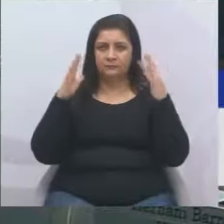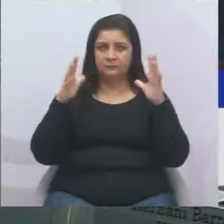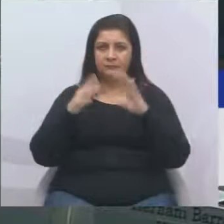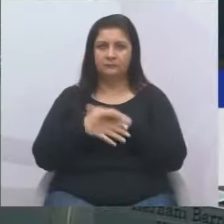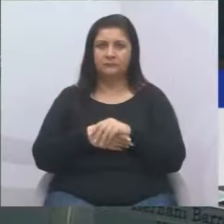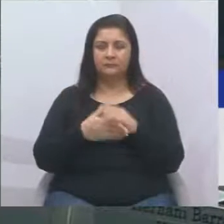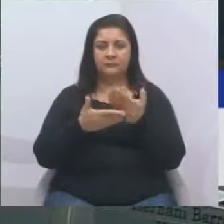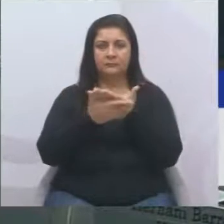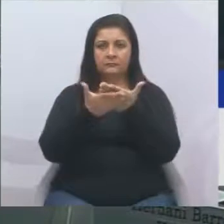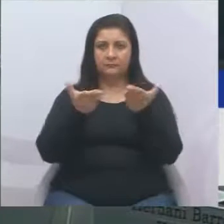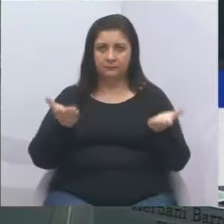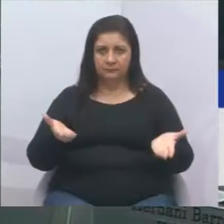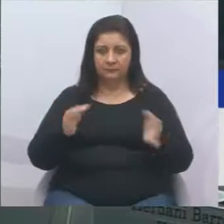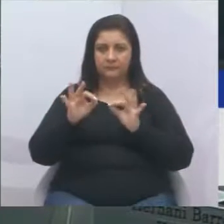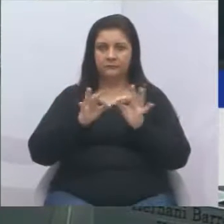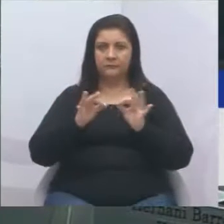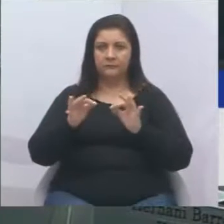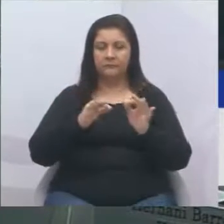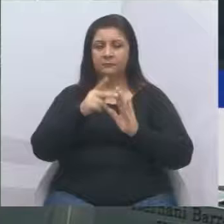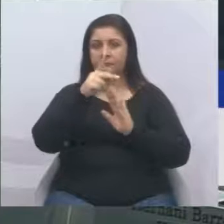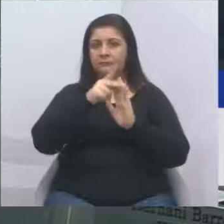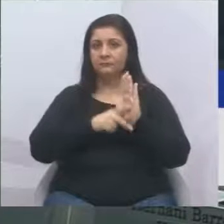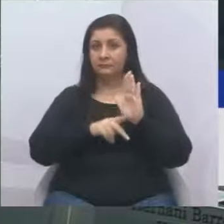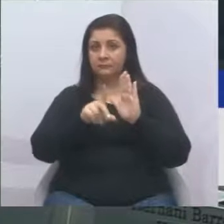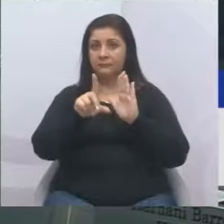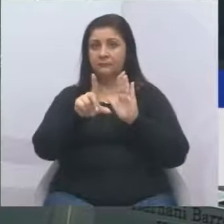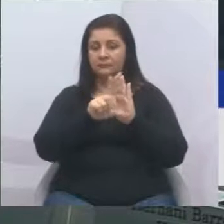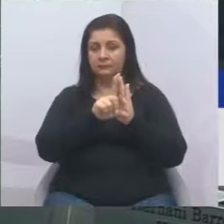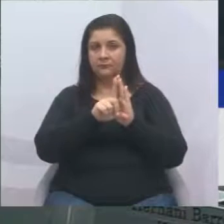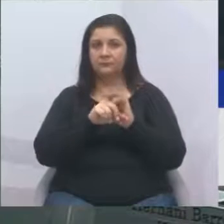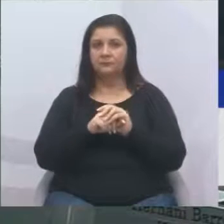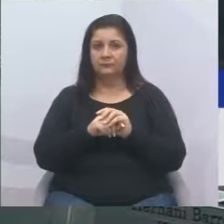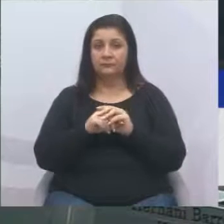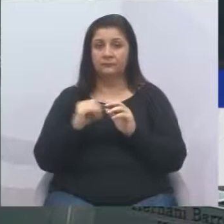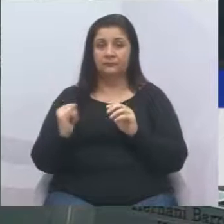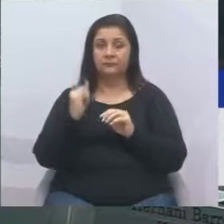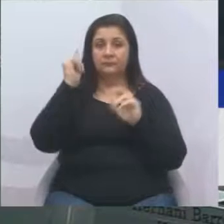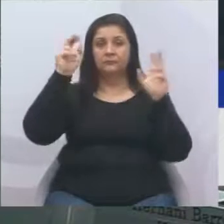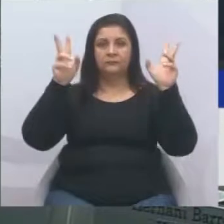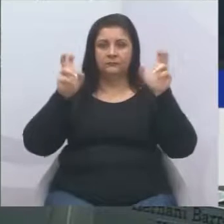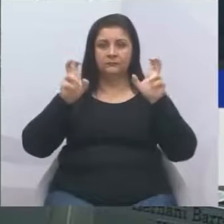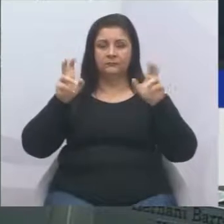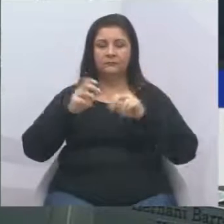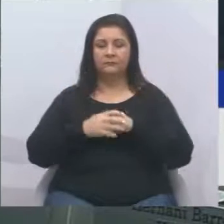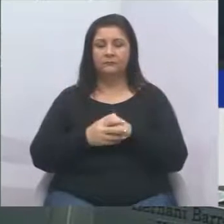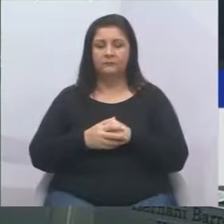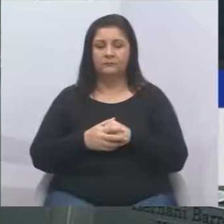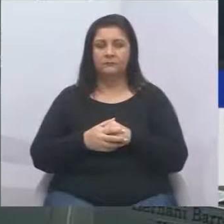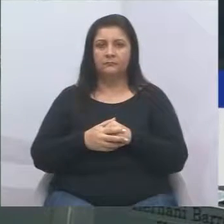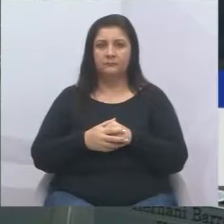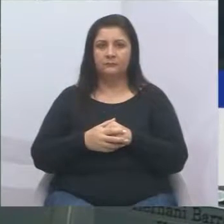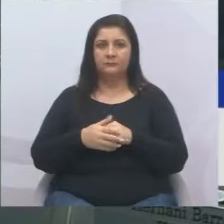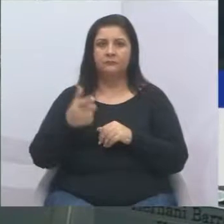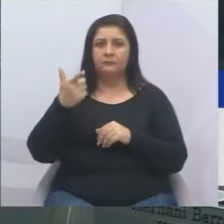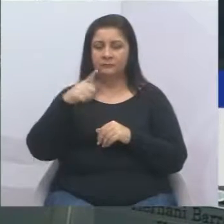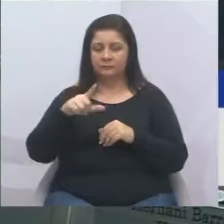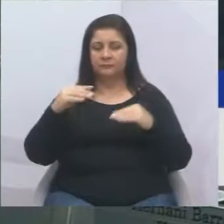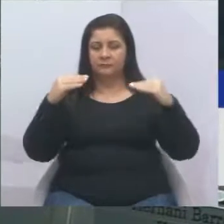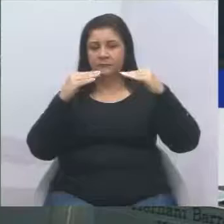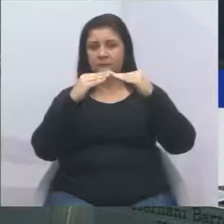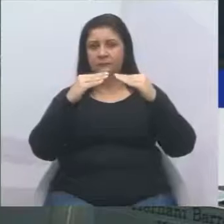a vocês que trouxeram esse importante assunto para discutirmos e mais uma vez reforço o meu posicionamento